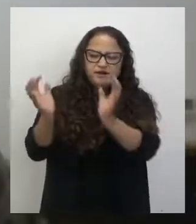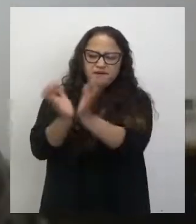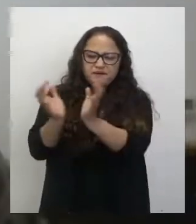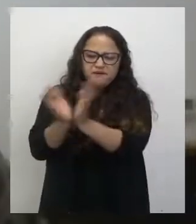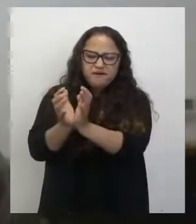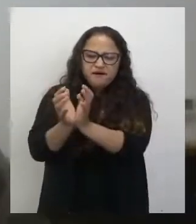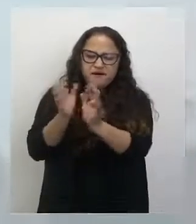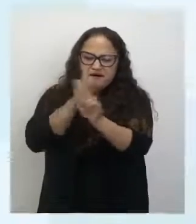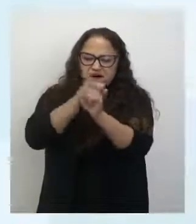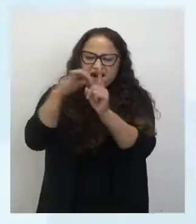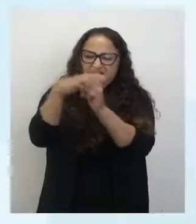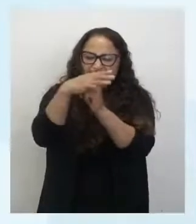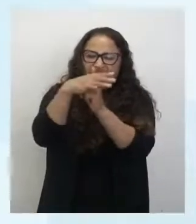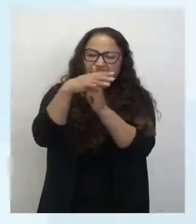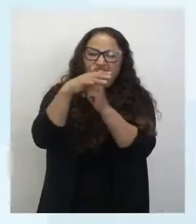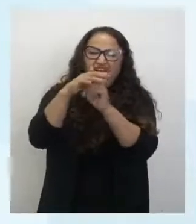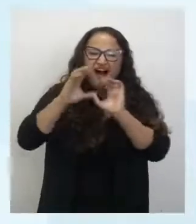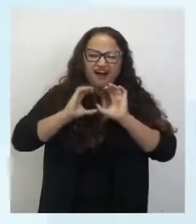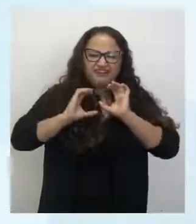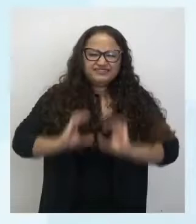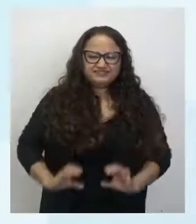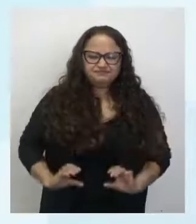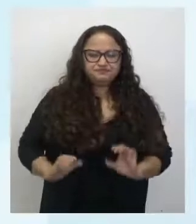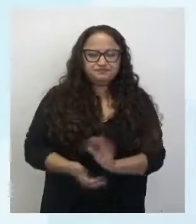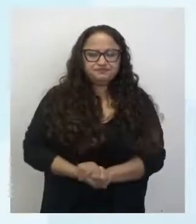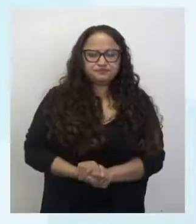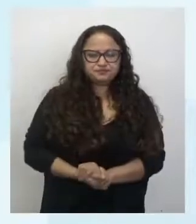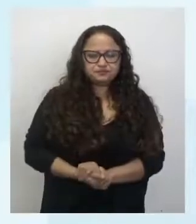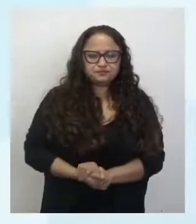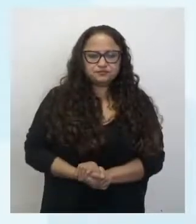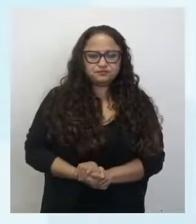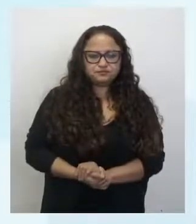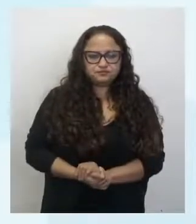cidadania, as diferenças e minorias.